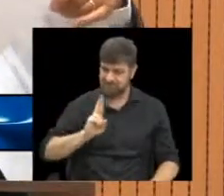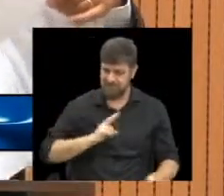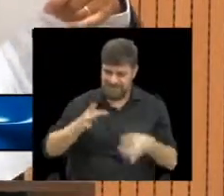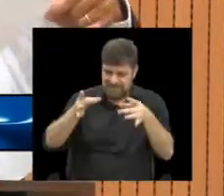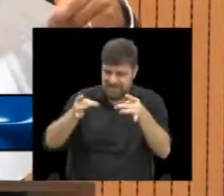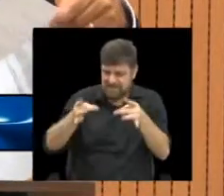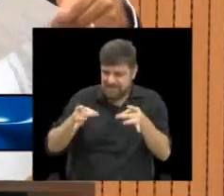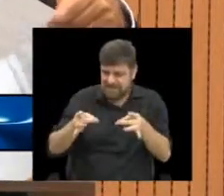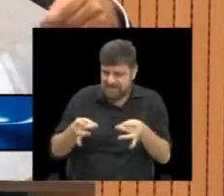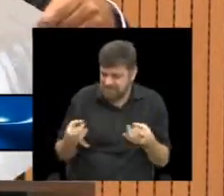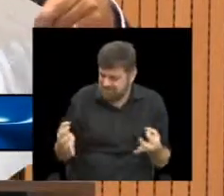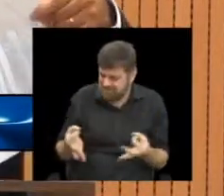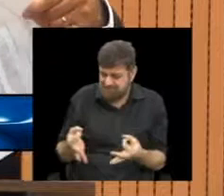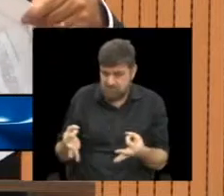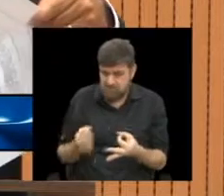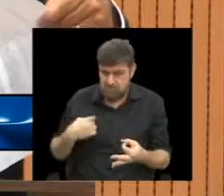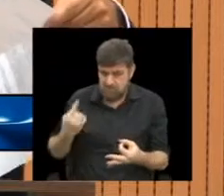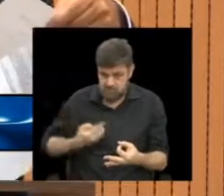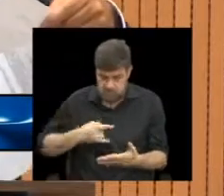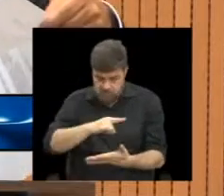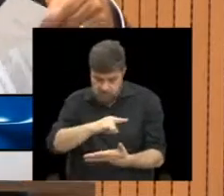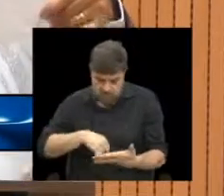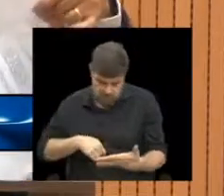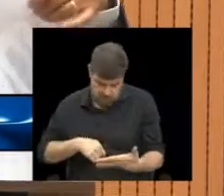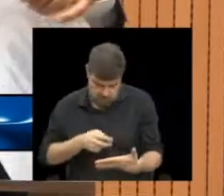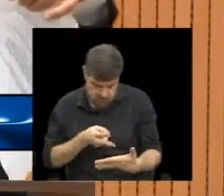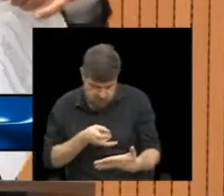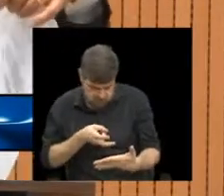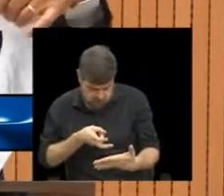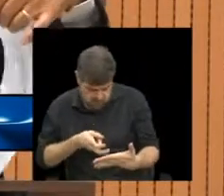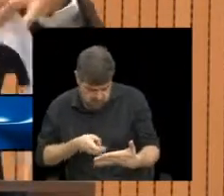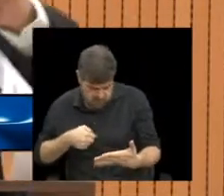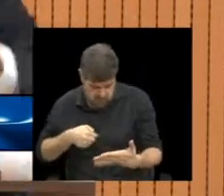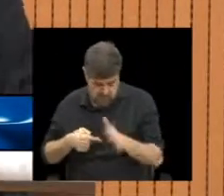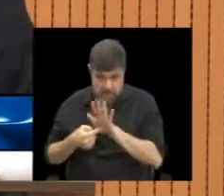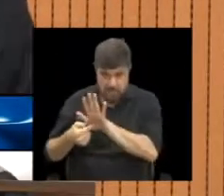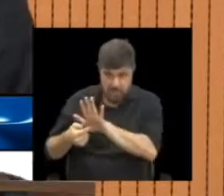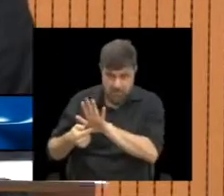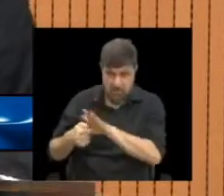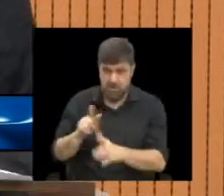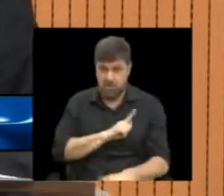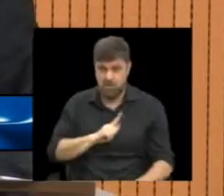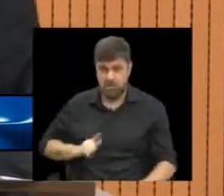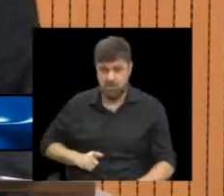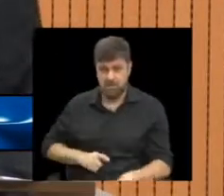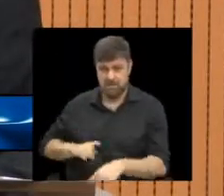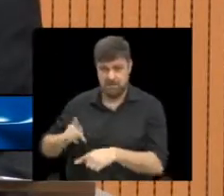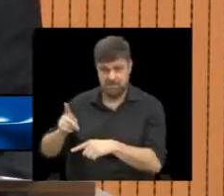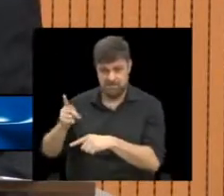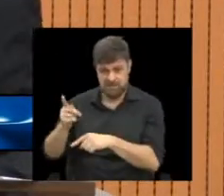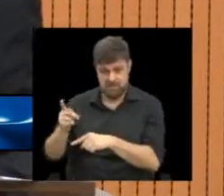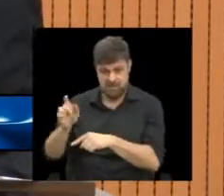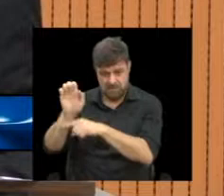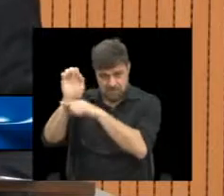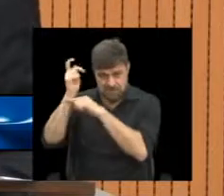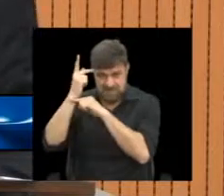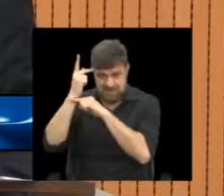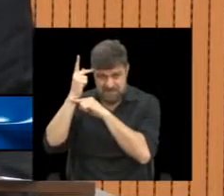elaborada, inclusive demonstra as iniciativas que o governo do Estado estava adotando no sentido